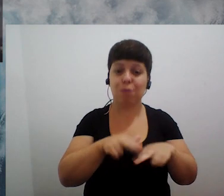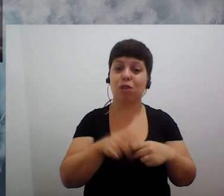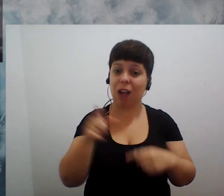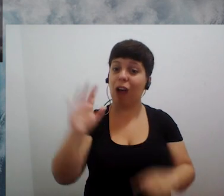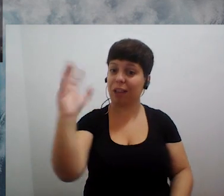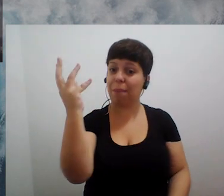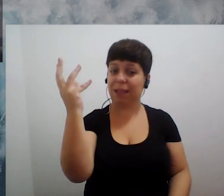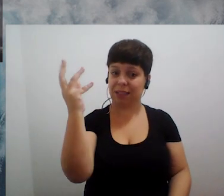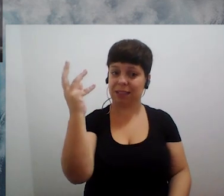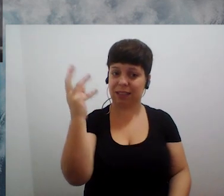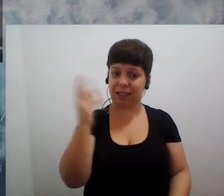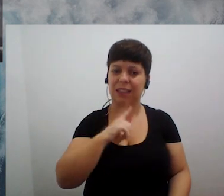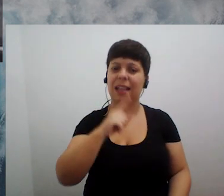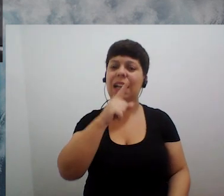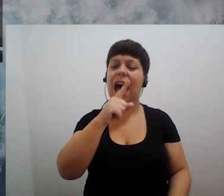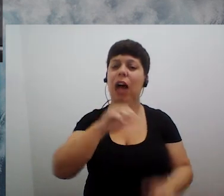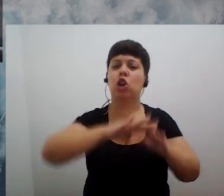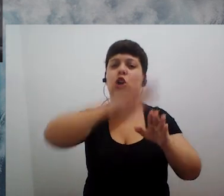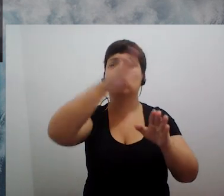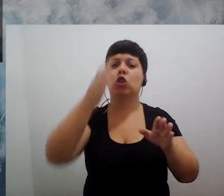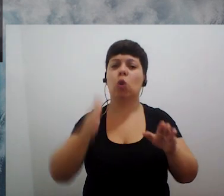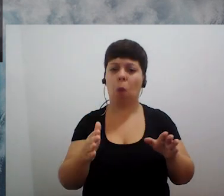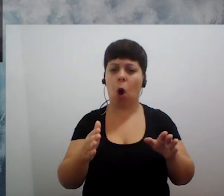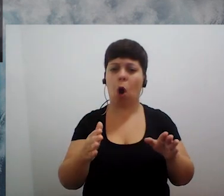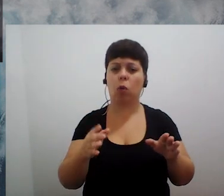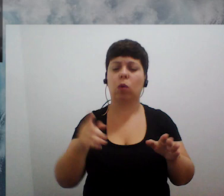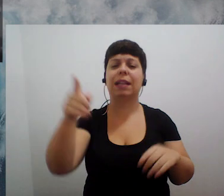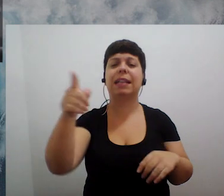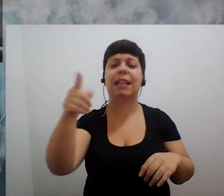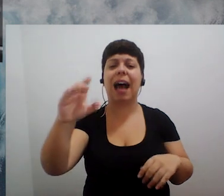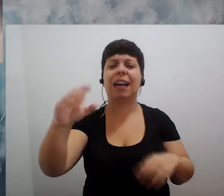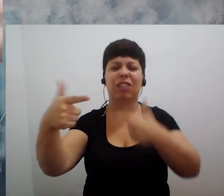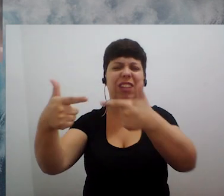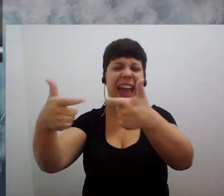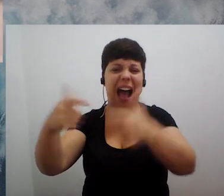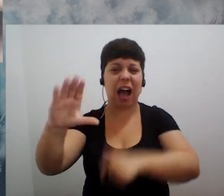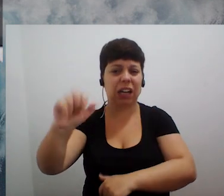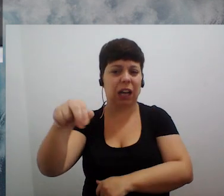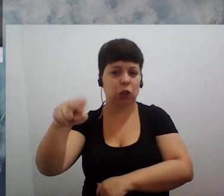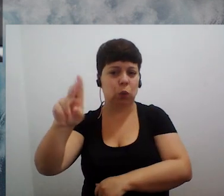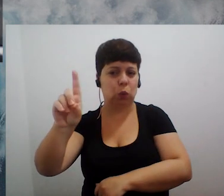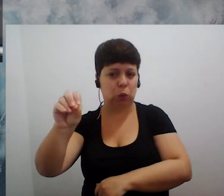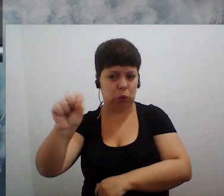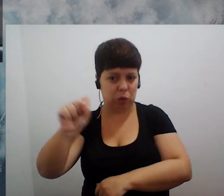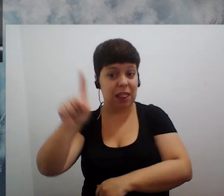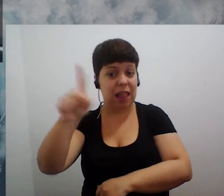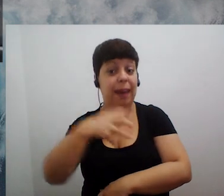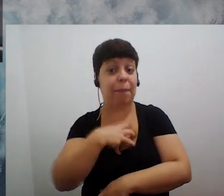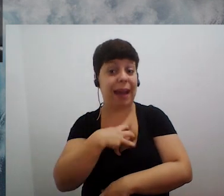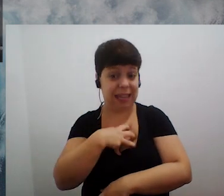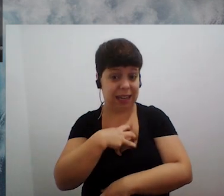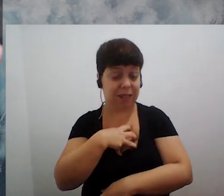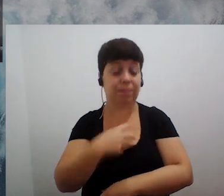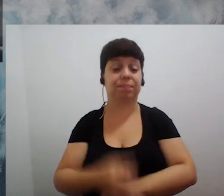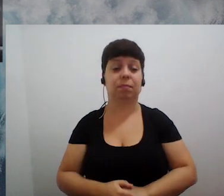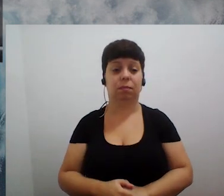dessa planta faveleira que ficava lá no morro de onde o pessoal de Canudos estava, né? Aquela guerra de Canudos que aconteceu, foi lá